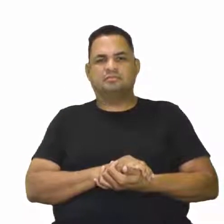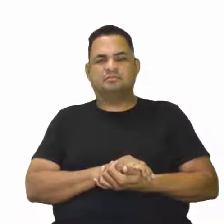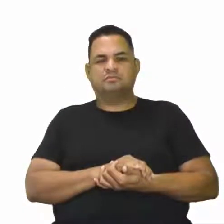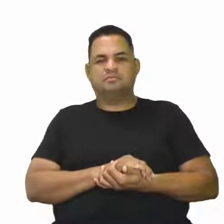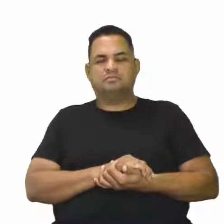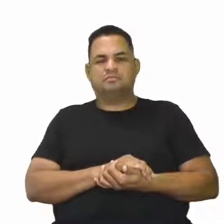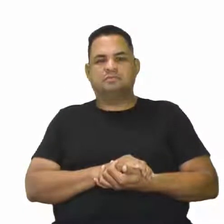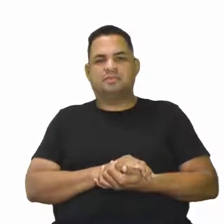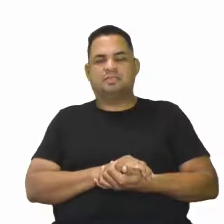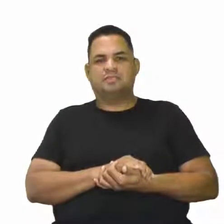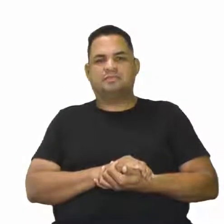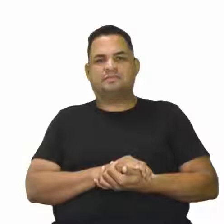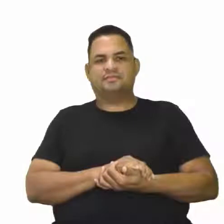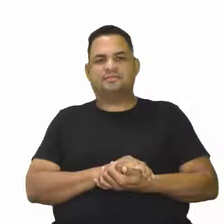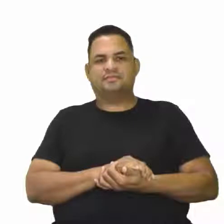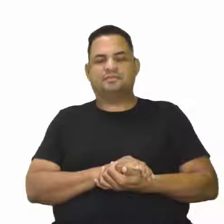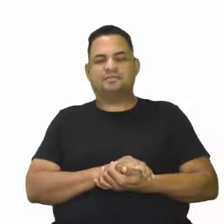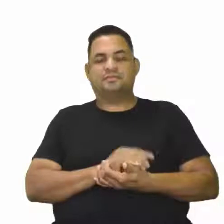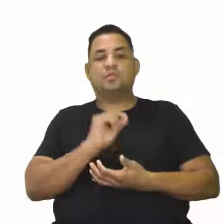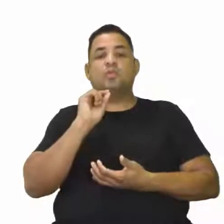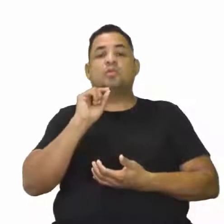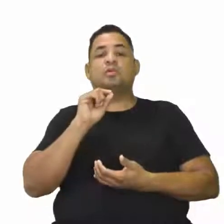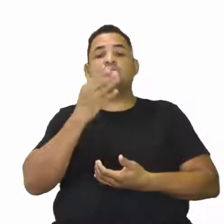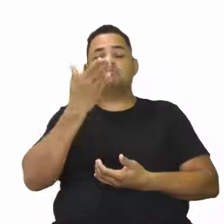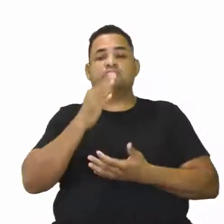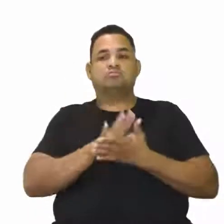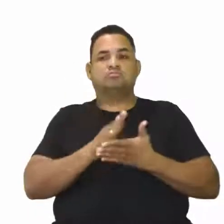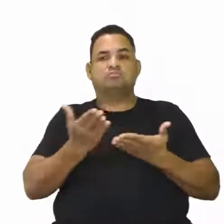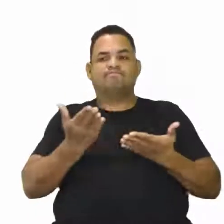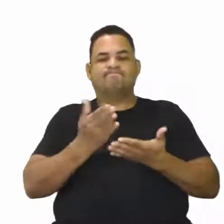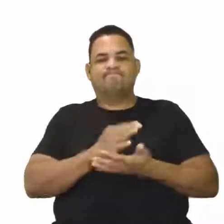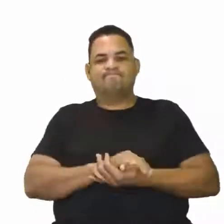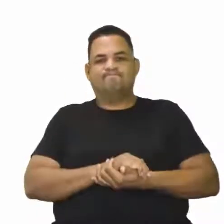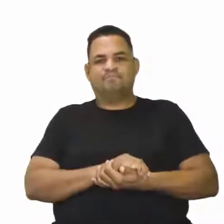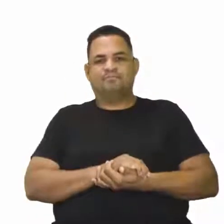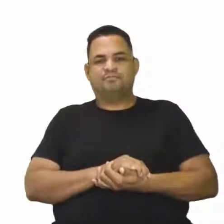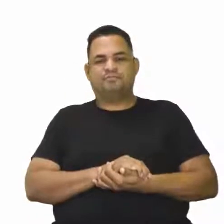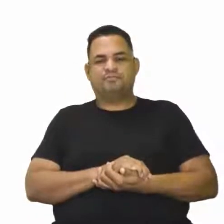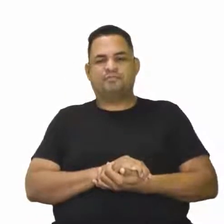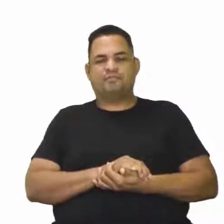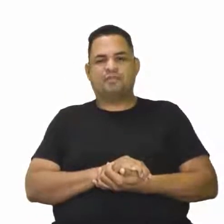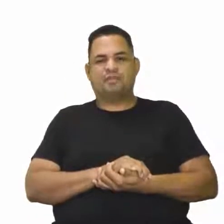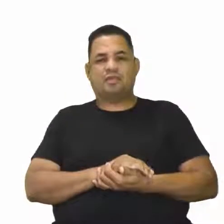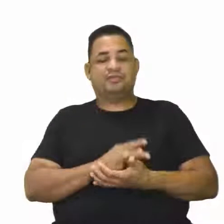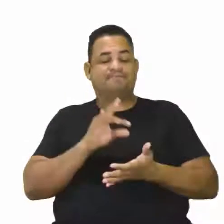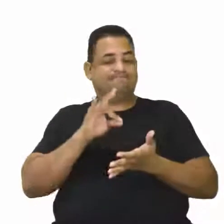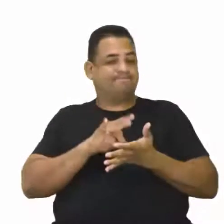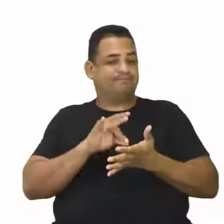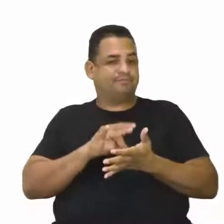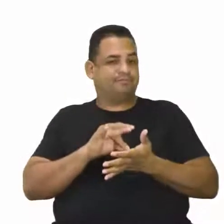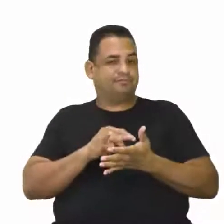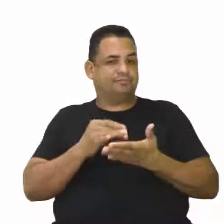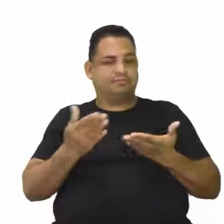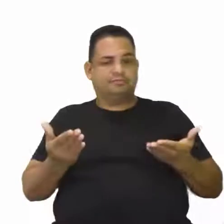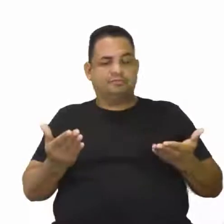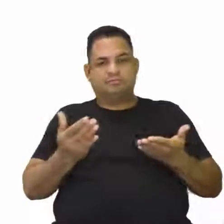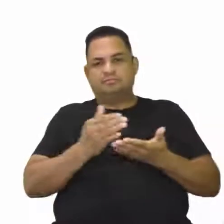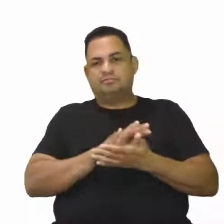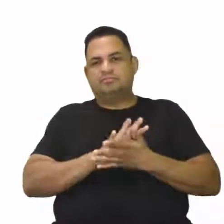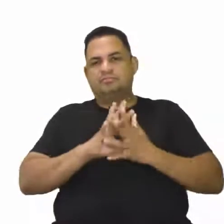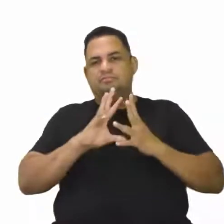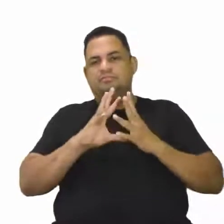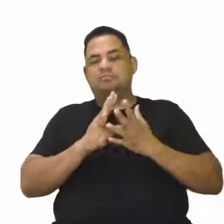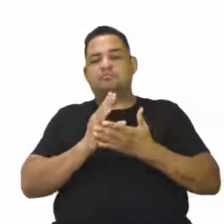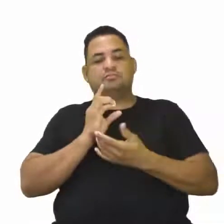da questão, né? É. E o que será essa ex solidária? É, na verdade,